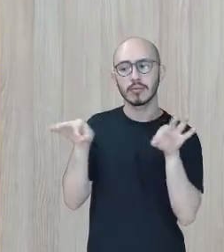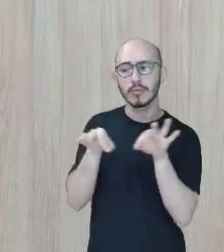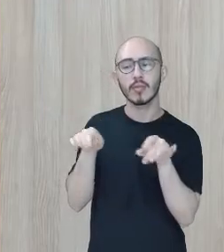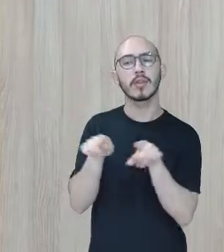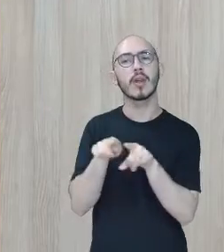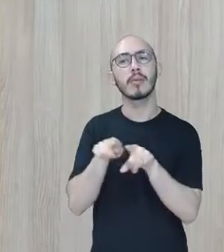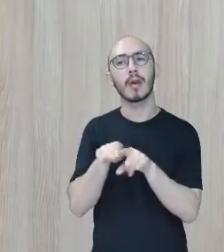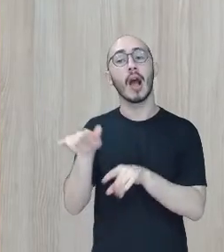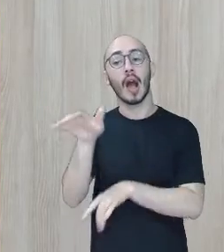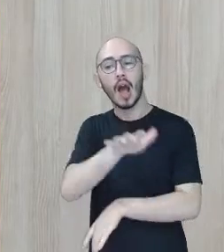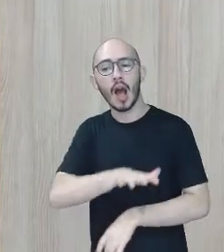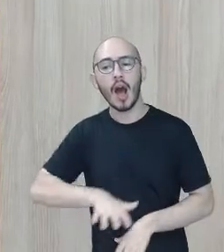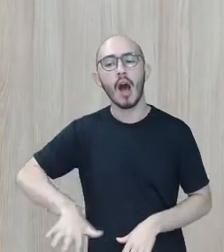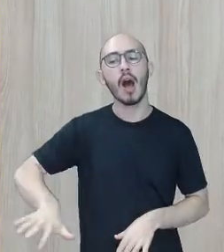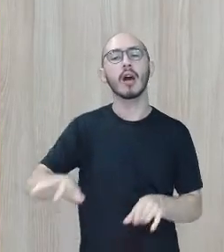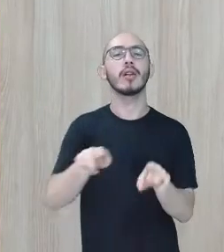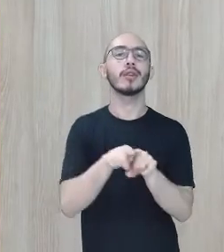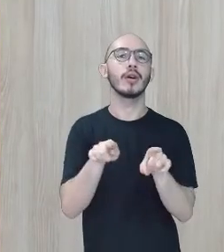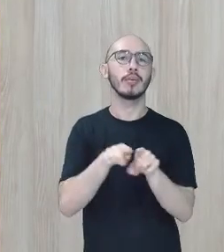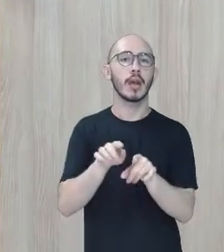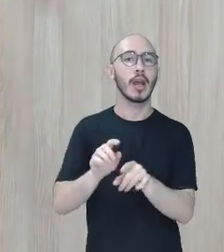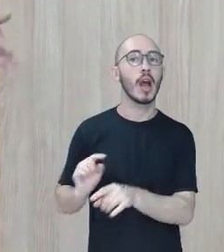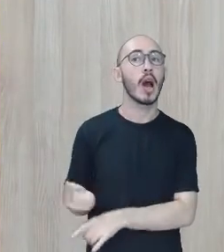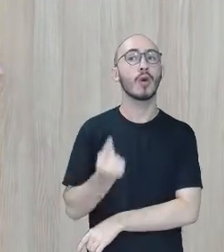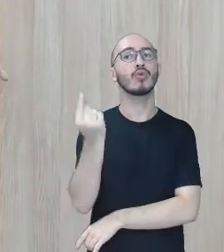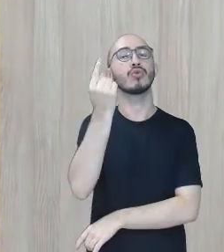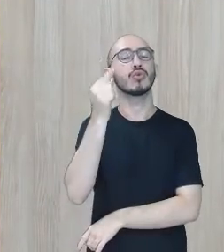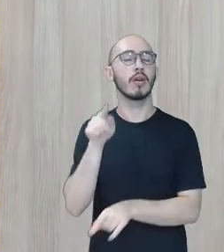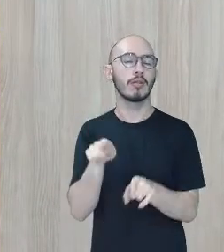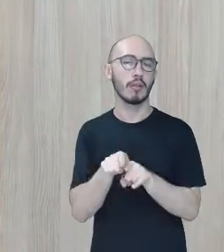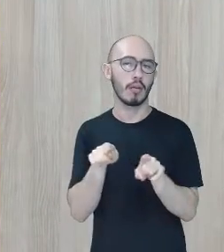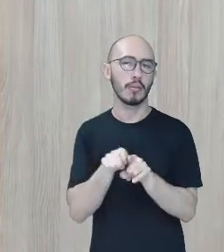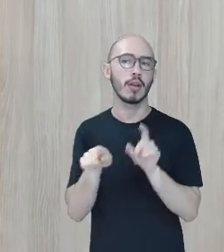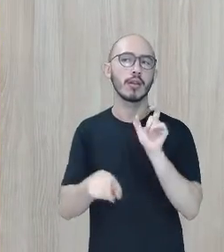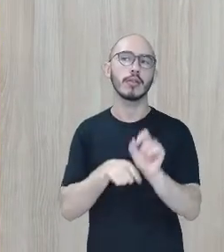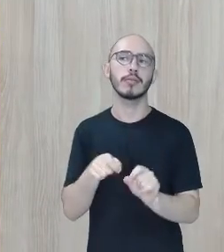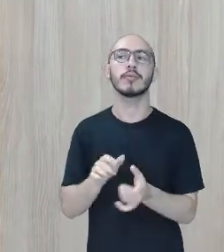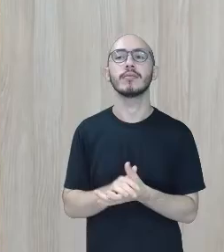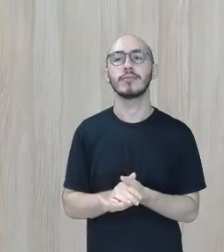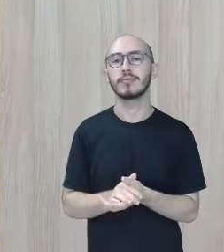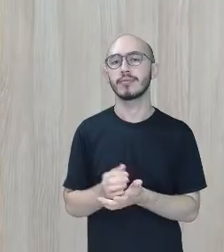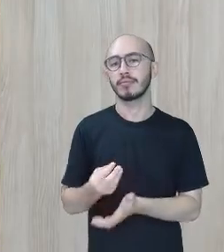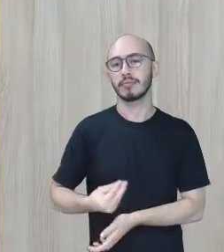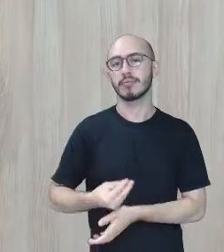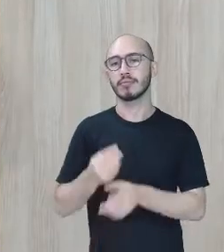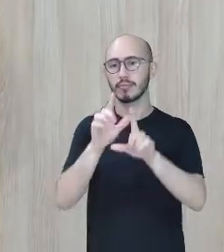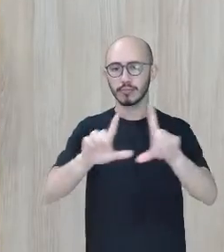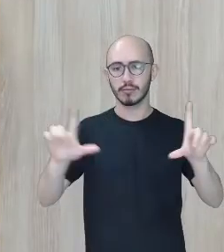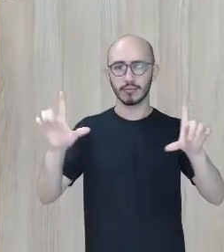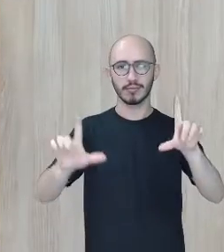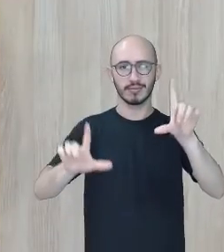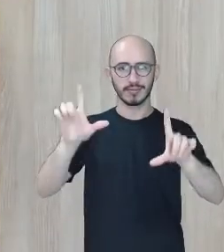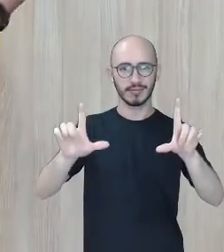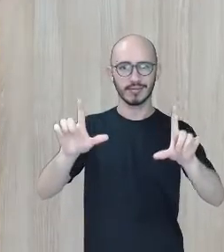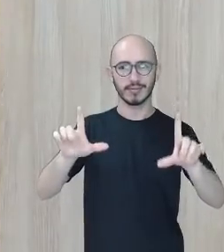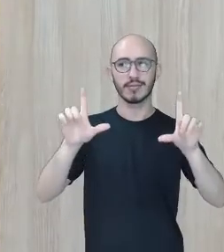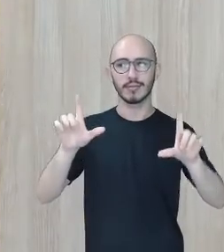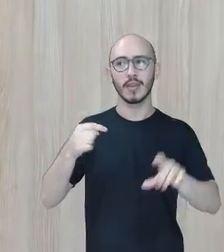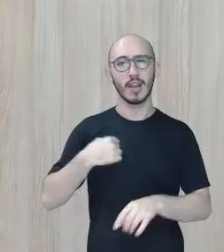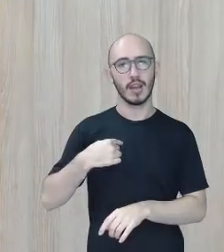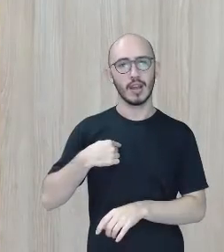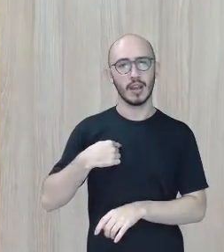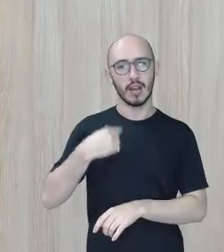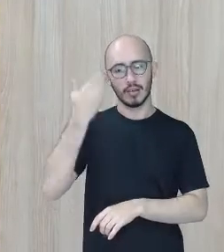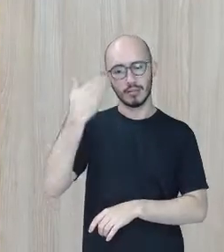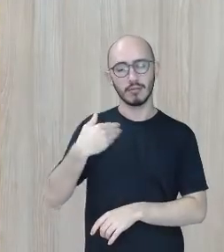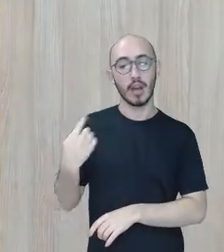em relação à área, em relação à altura, né? Porque quando você está me vendo aí na TV, você não sabe que eu tenho